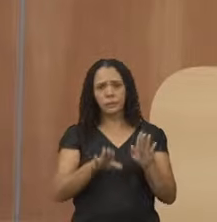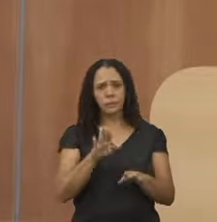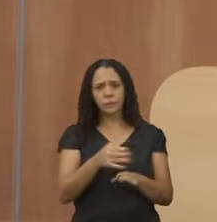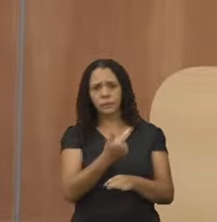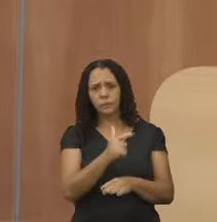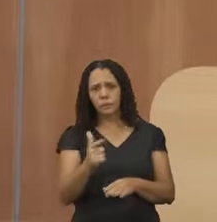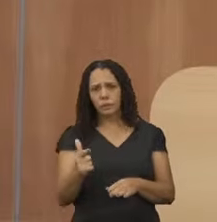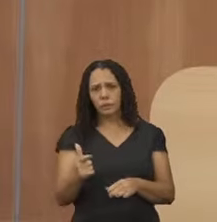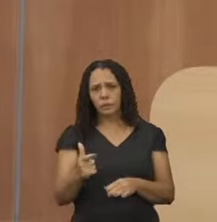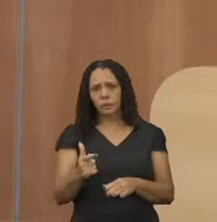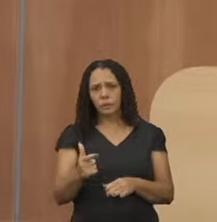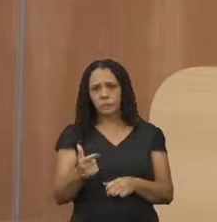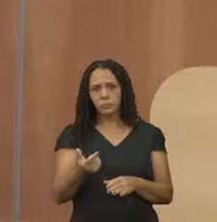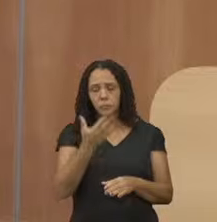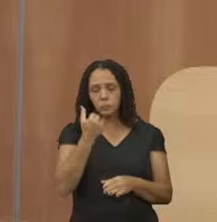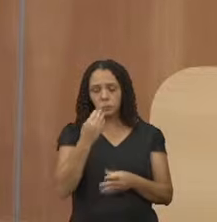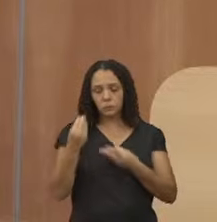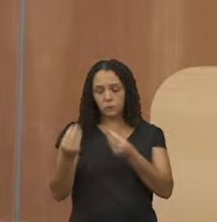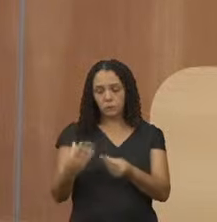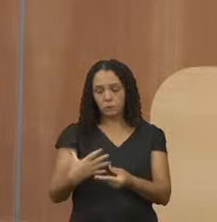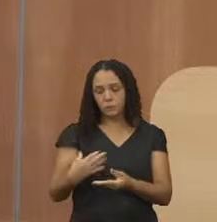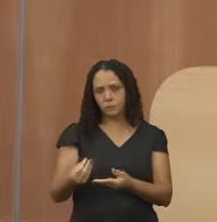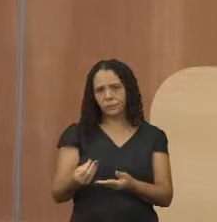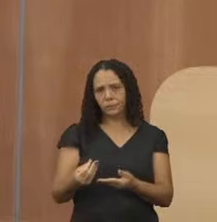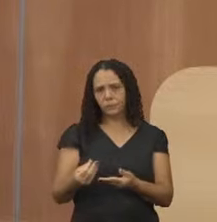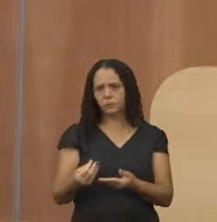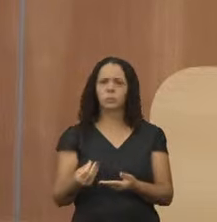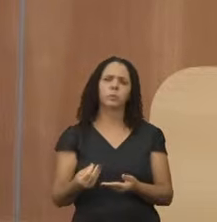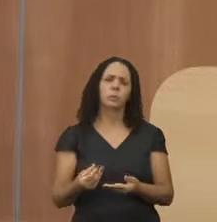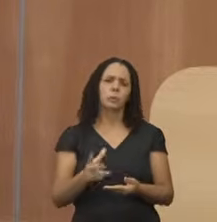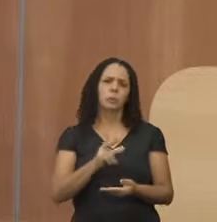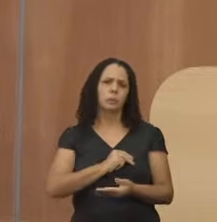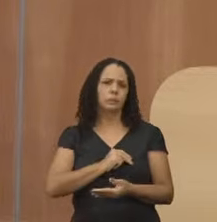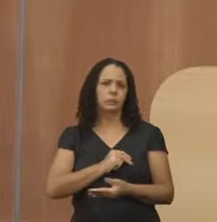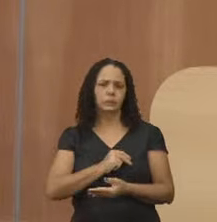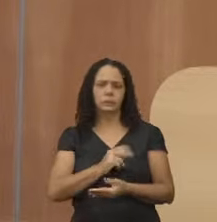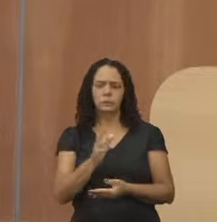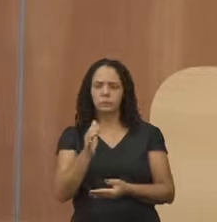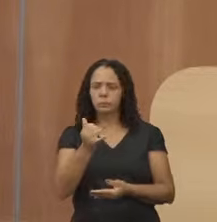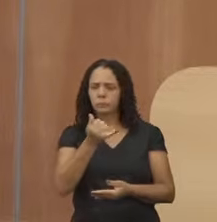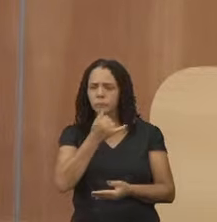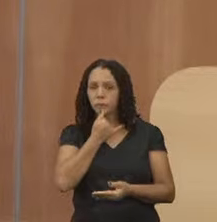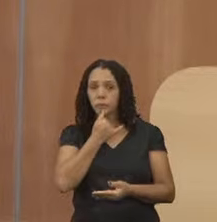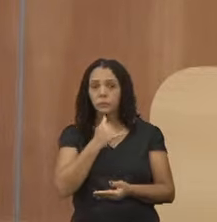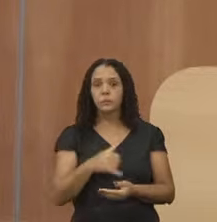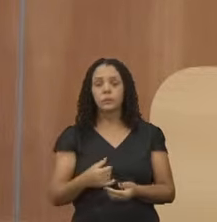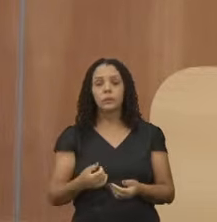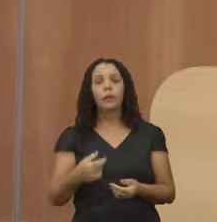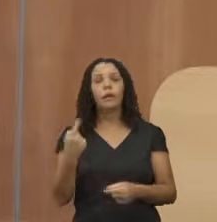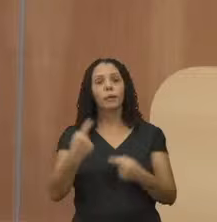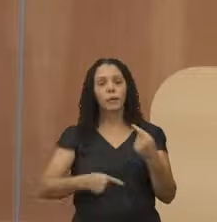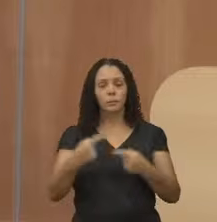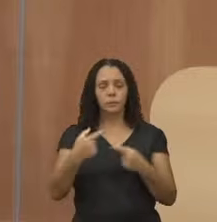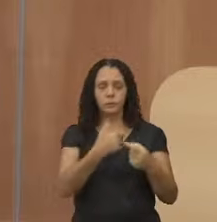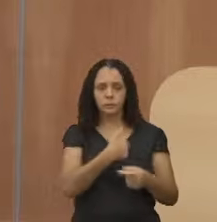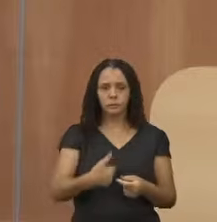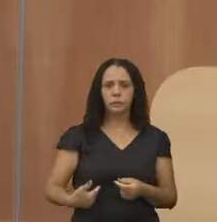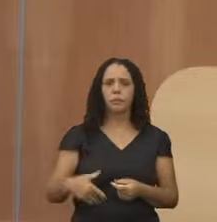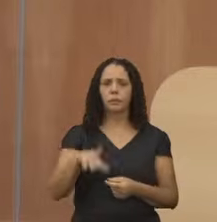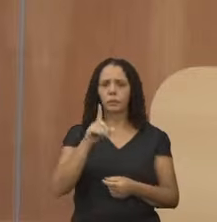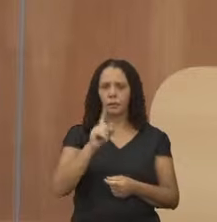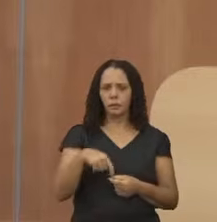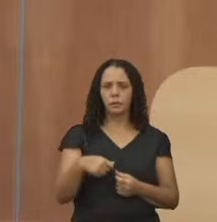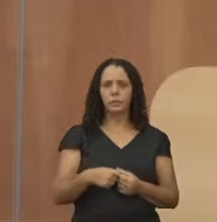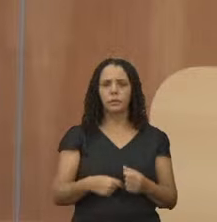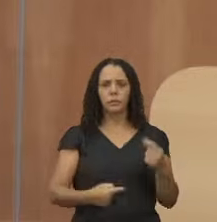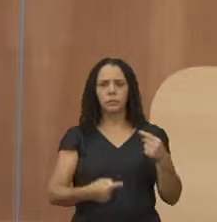não tem o de comer para o seu filho, é muito revoltante. Isso é muito revoltante, e isso é política pública, isso é